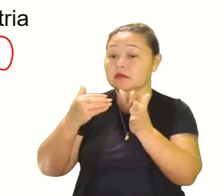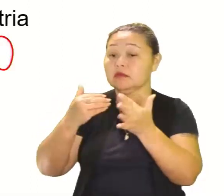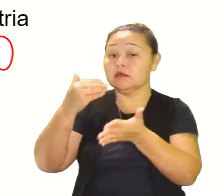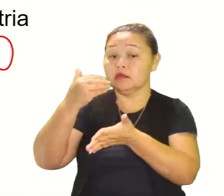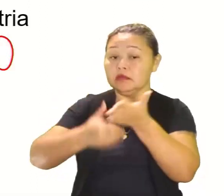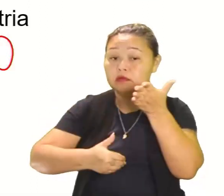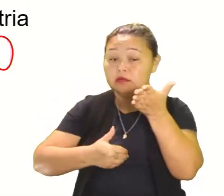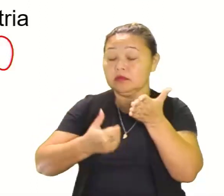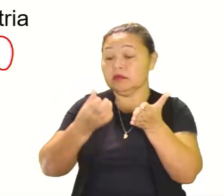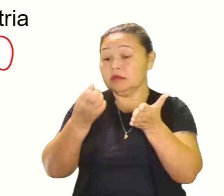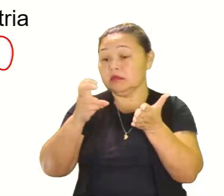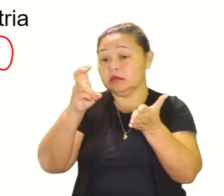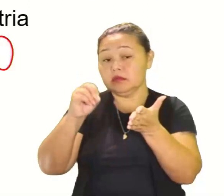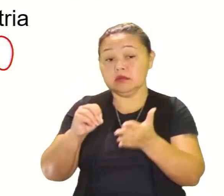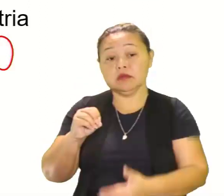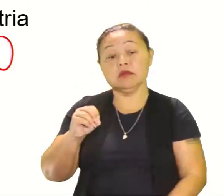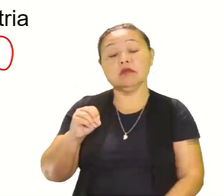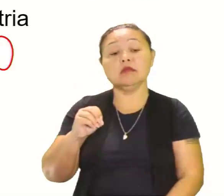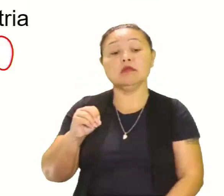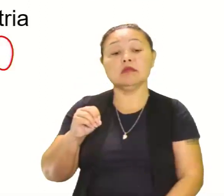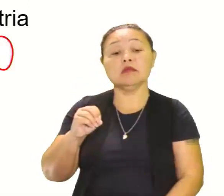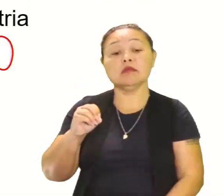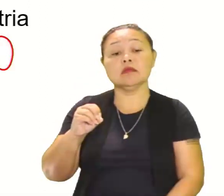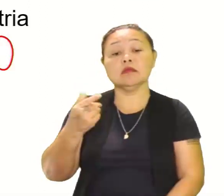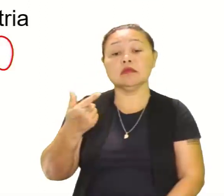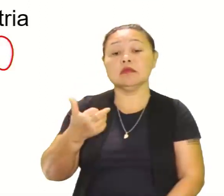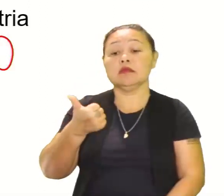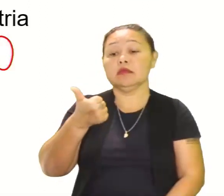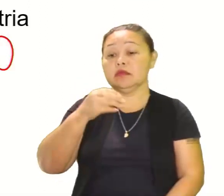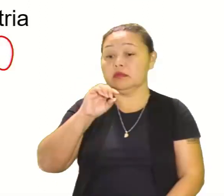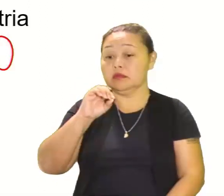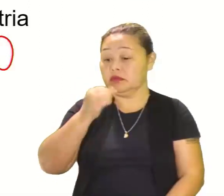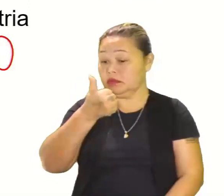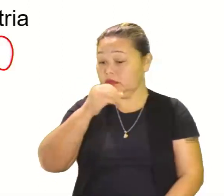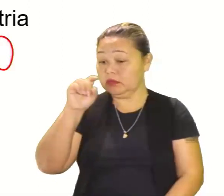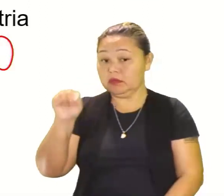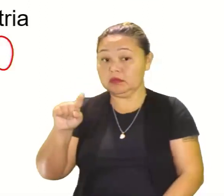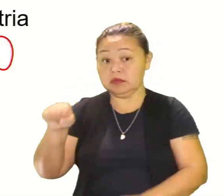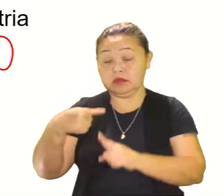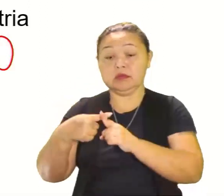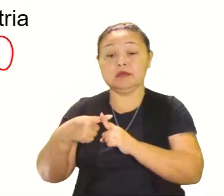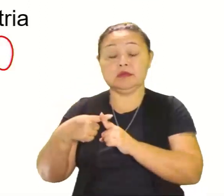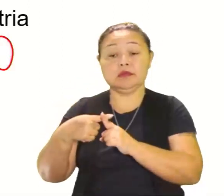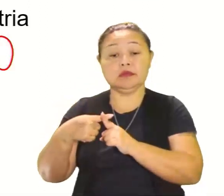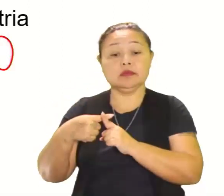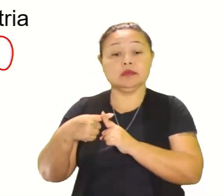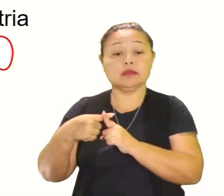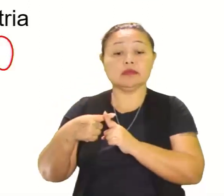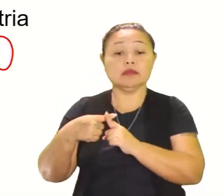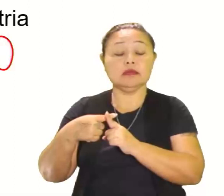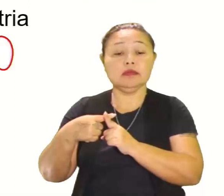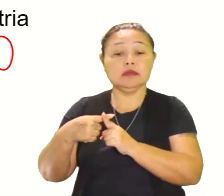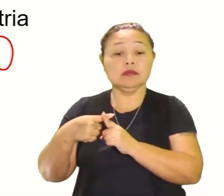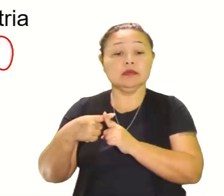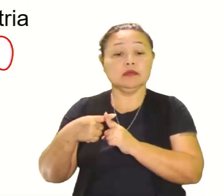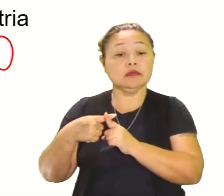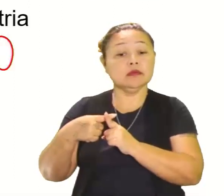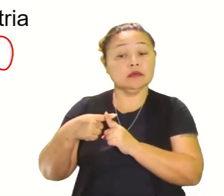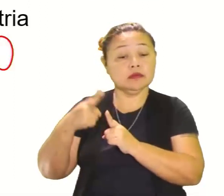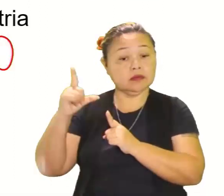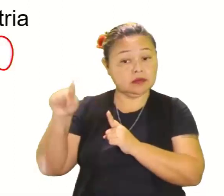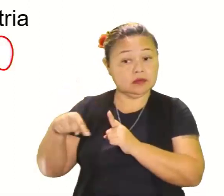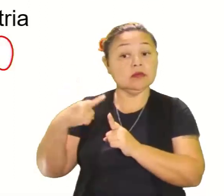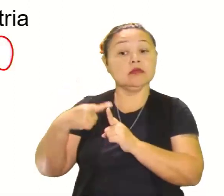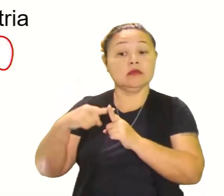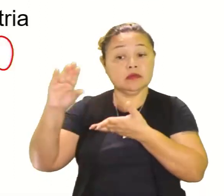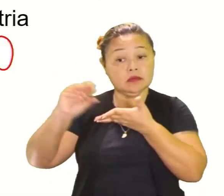faturamento menos 650 igual a 100 mil positivo. Positivo. Né? Nesse caso, ela teve